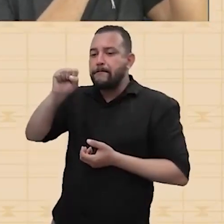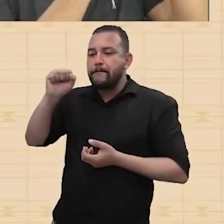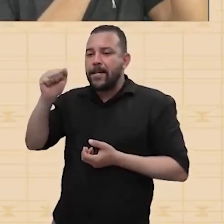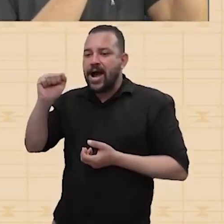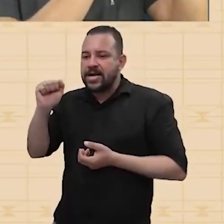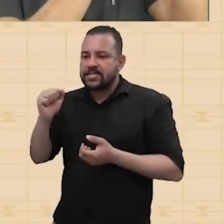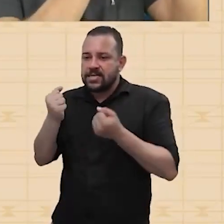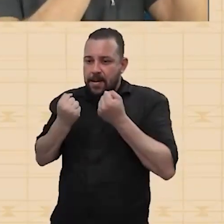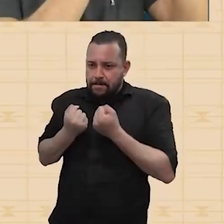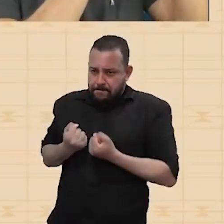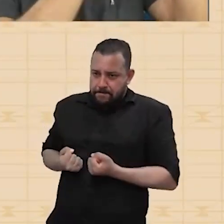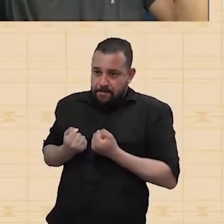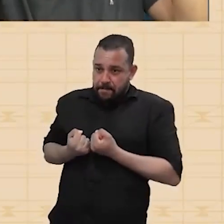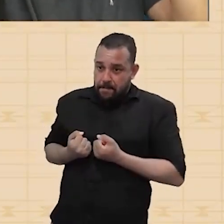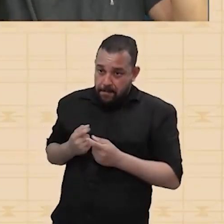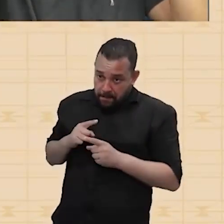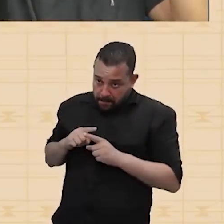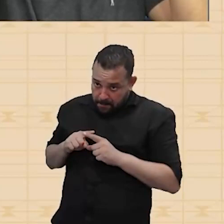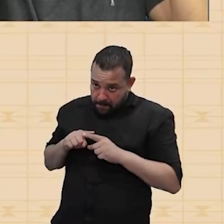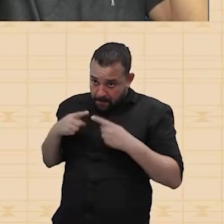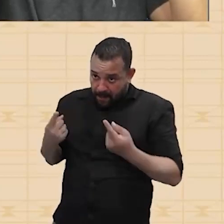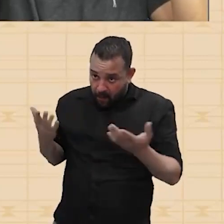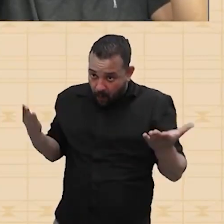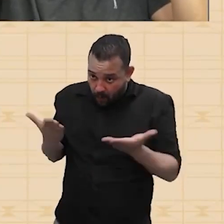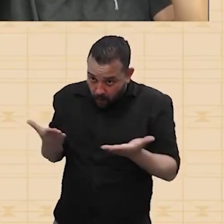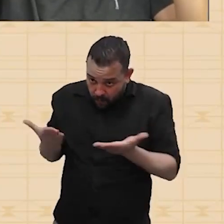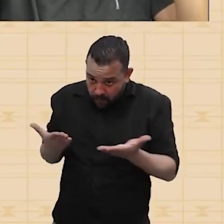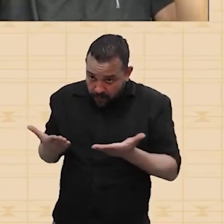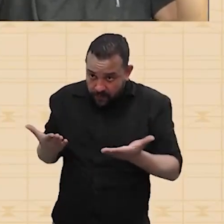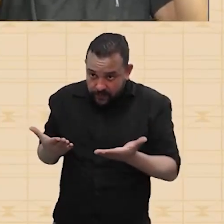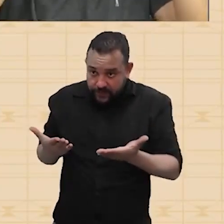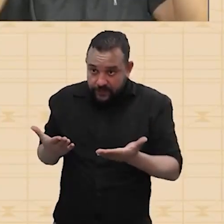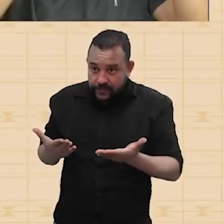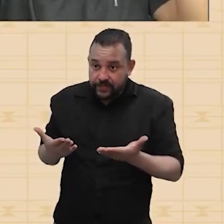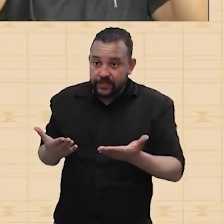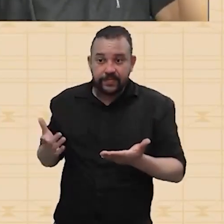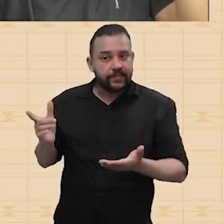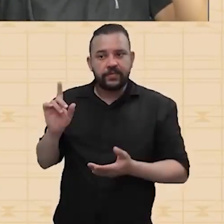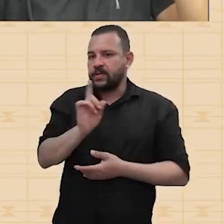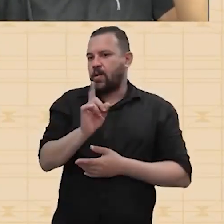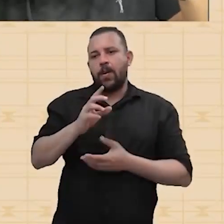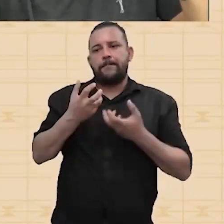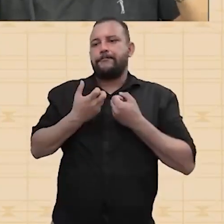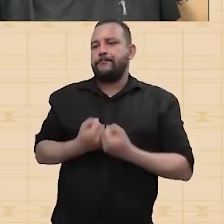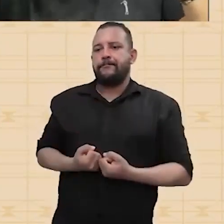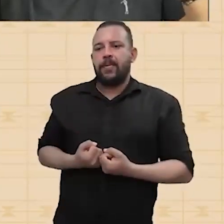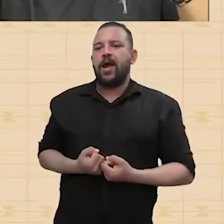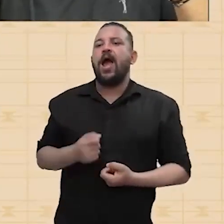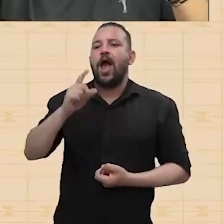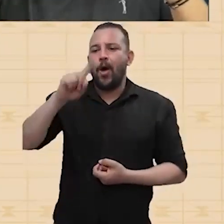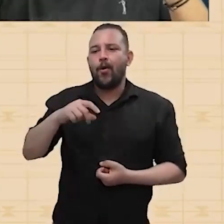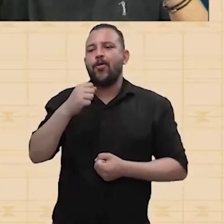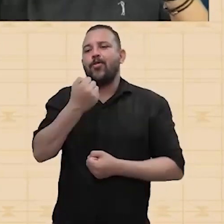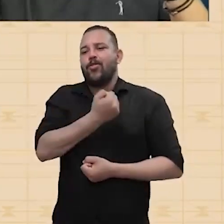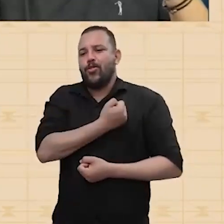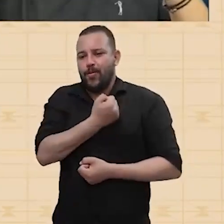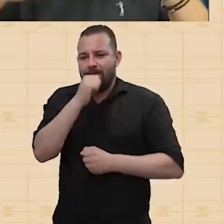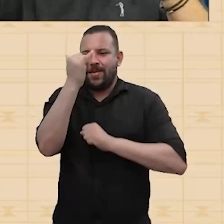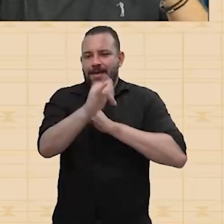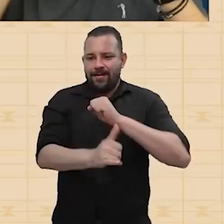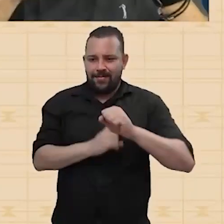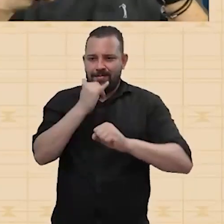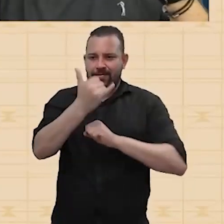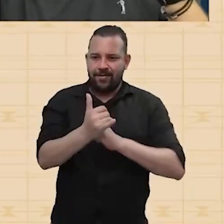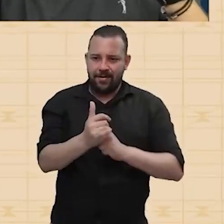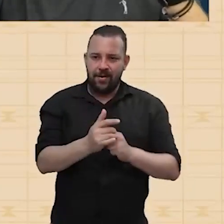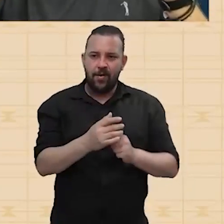periódica. Mas a que nós usamos hoje não é pela massa, é pelo número atômico